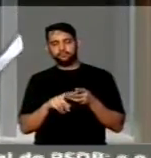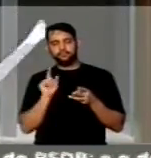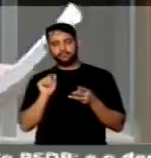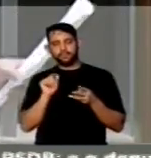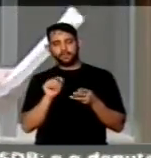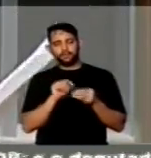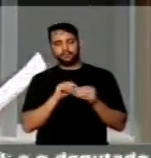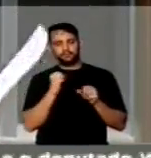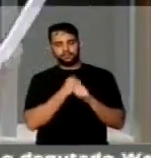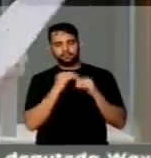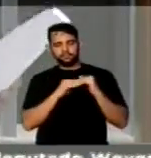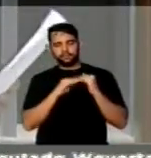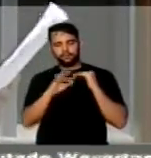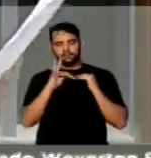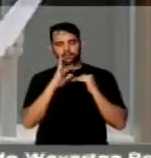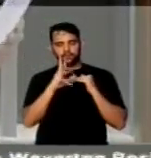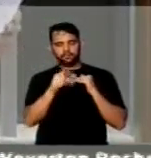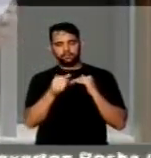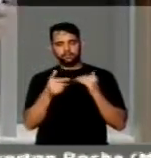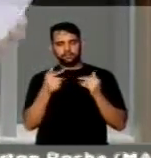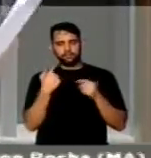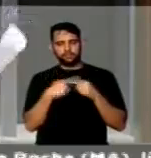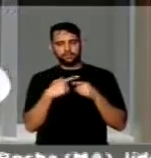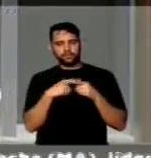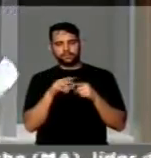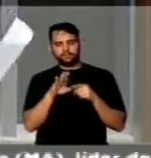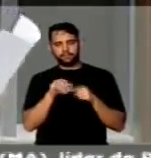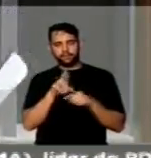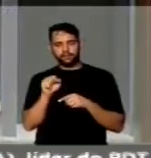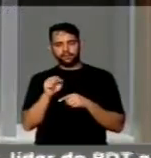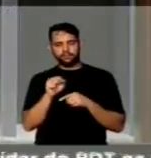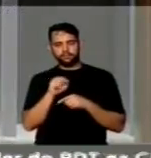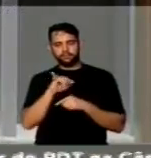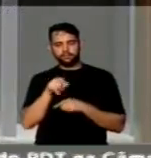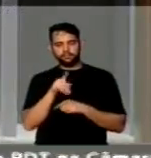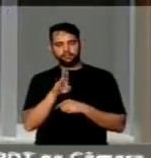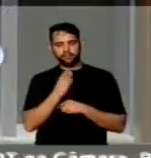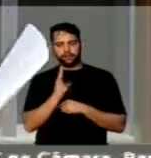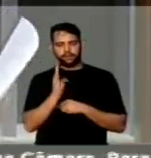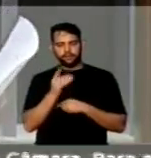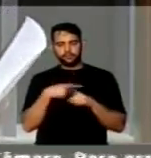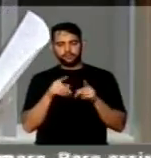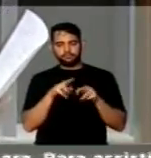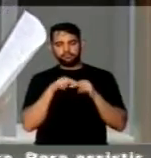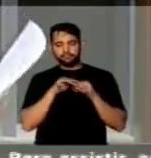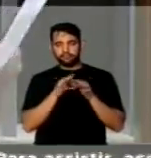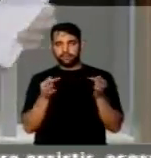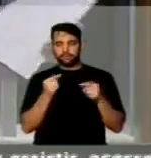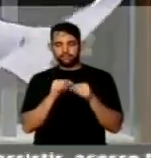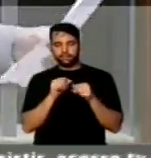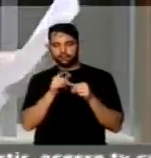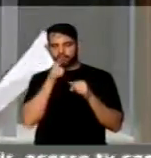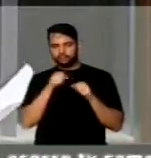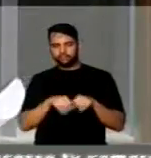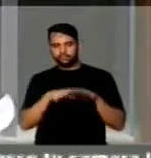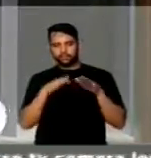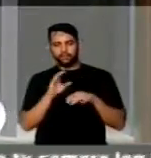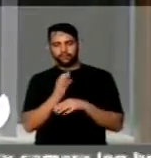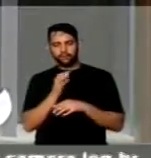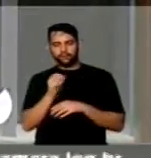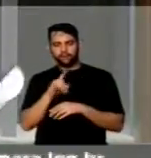para asfaltar todas as estradas do Chapare boliviano, simplesmente para inundar de